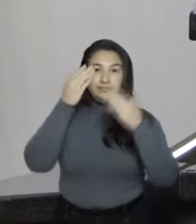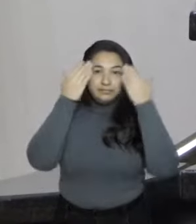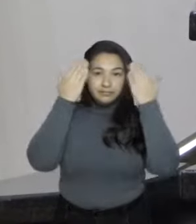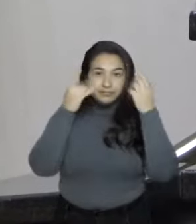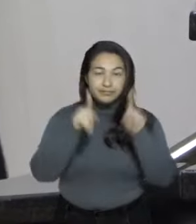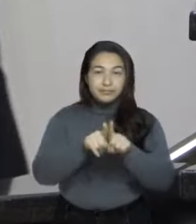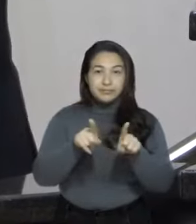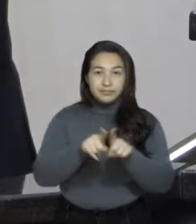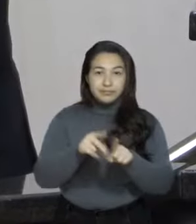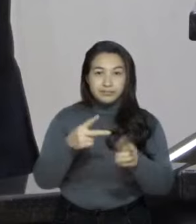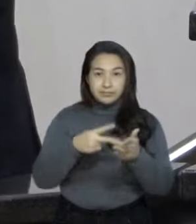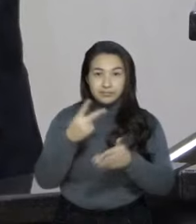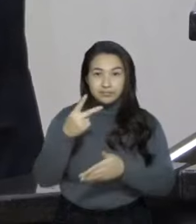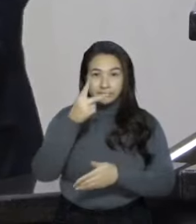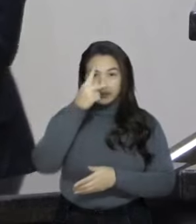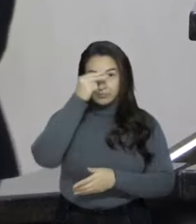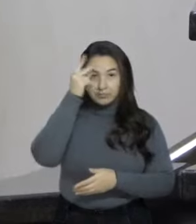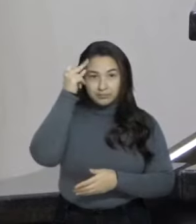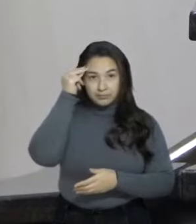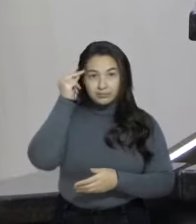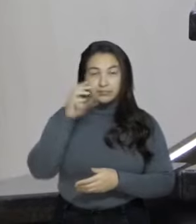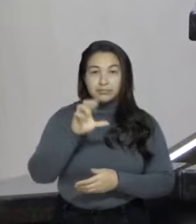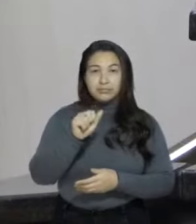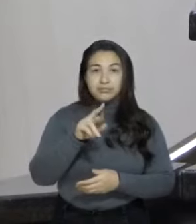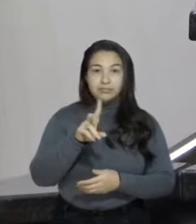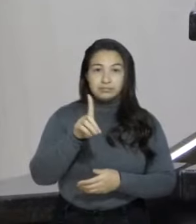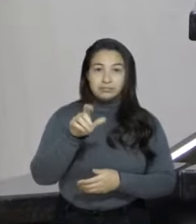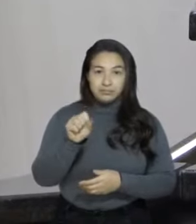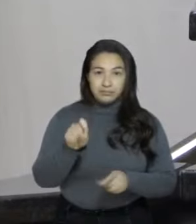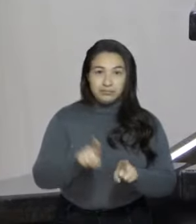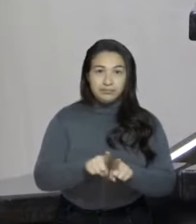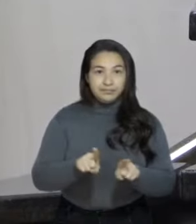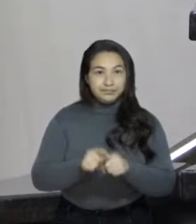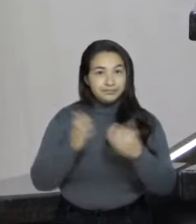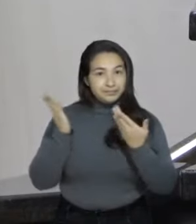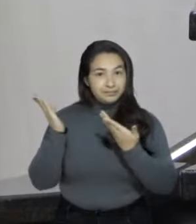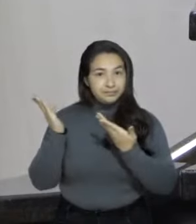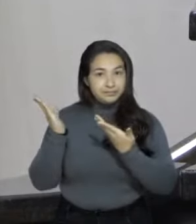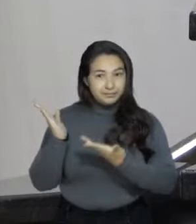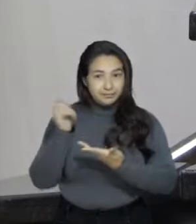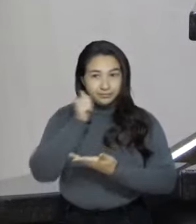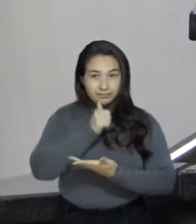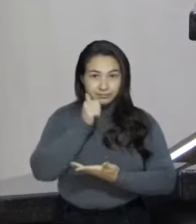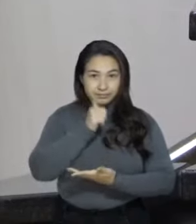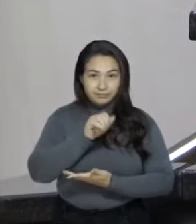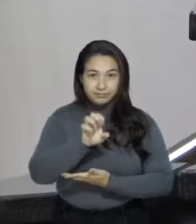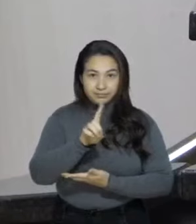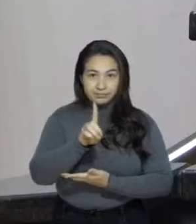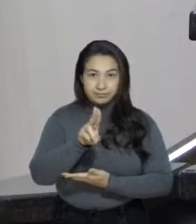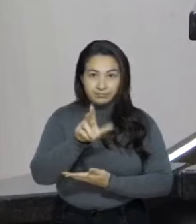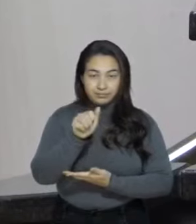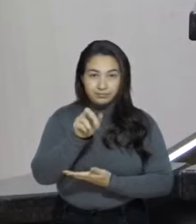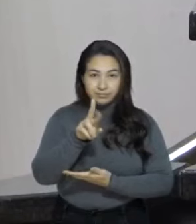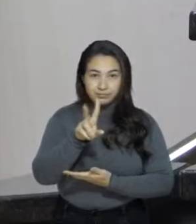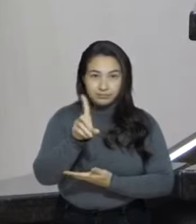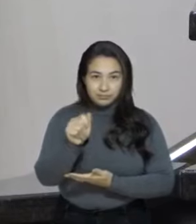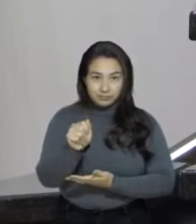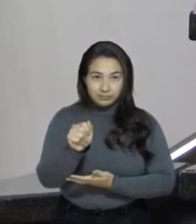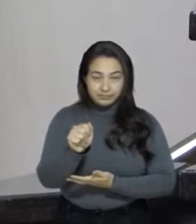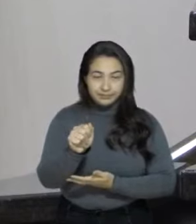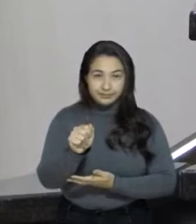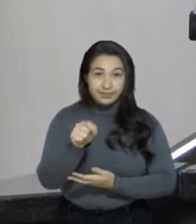Carlos a nossa rainha Eduarda e convidá-los para participar da nossa trigésima Festa do